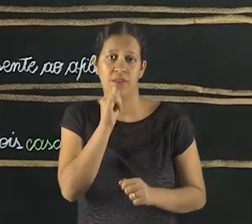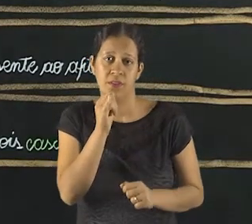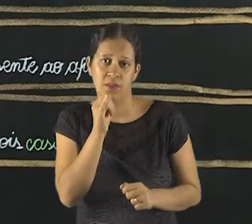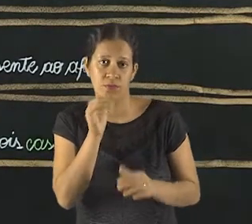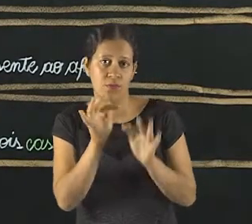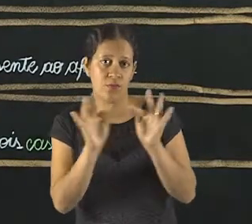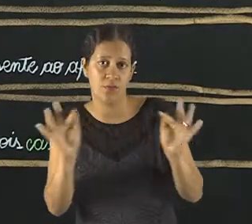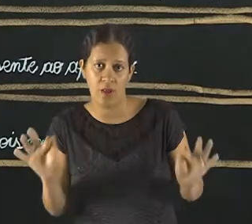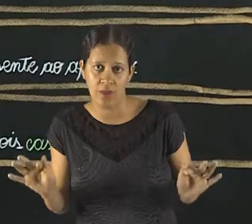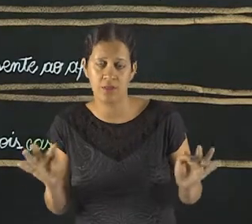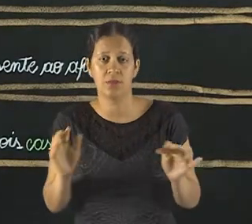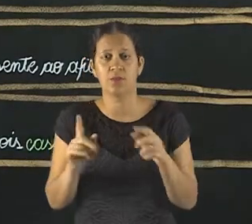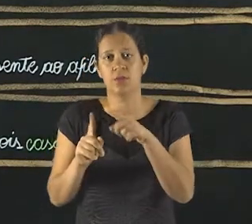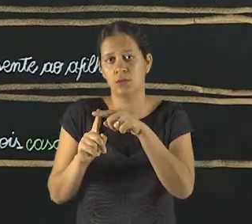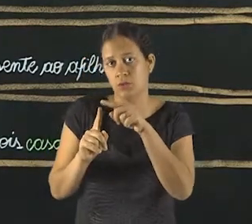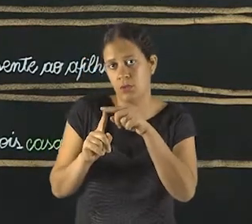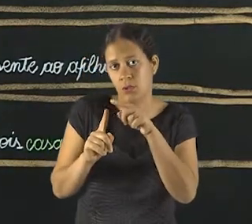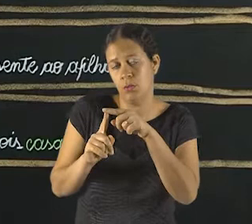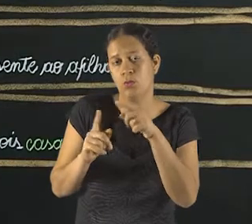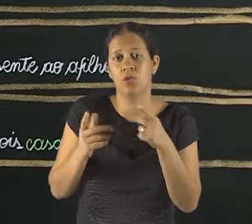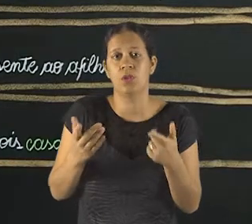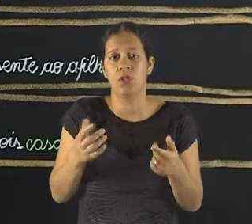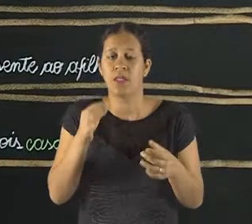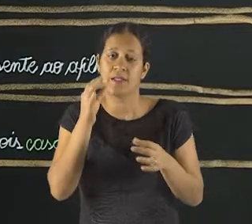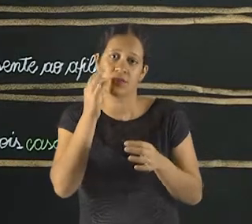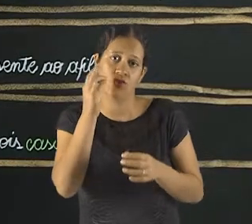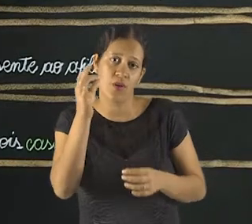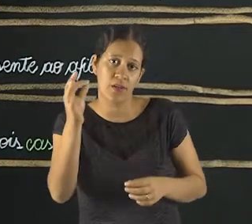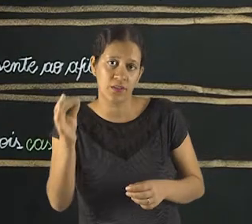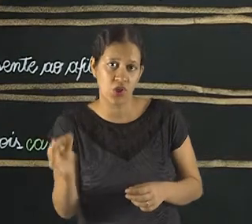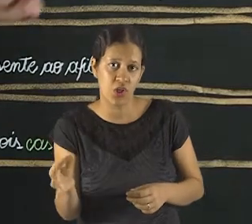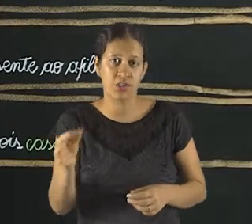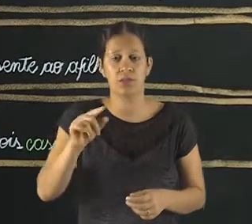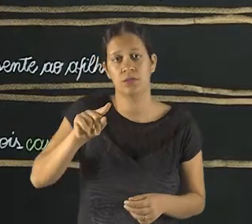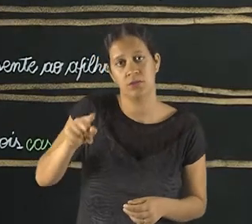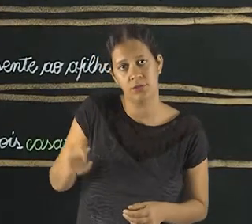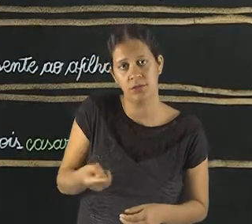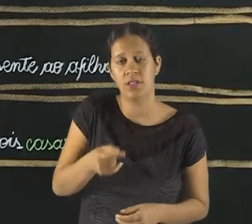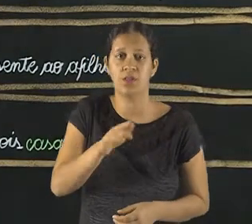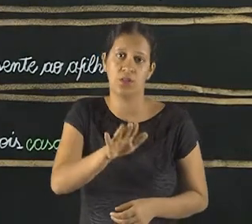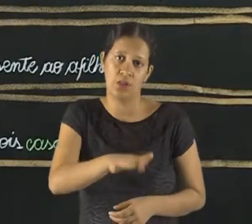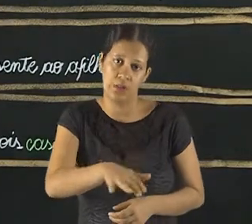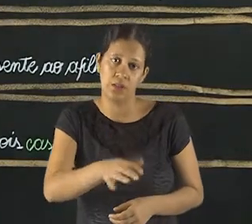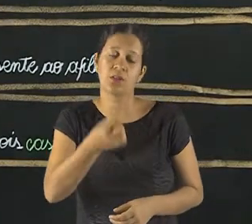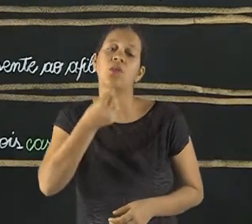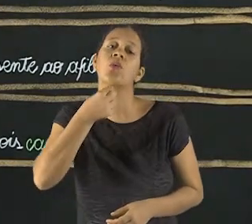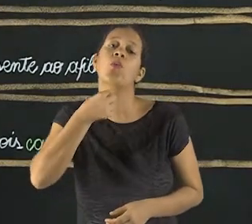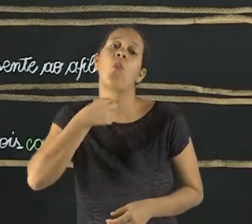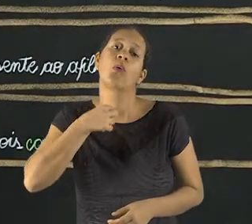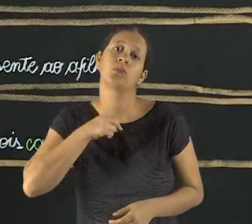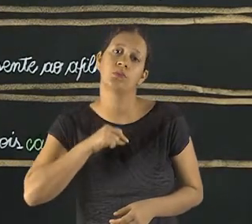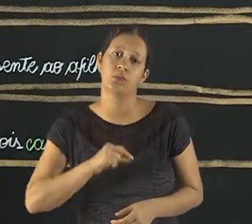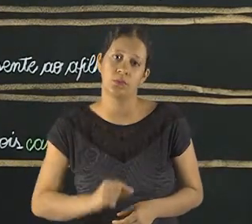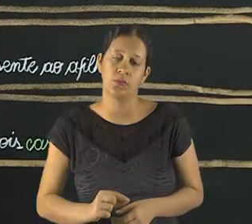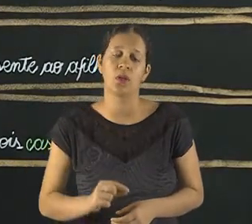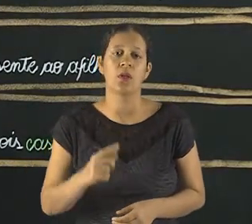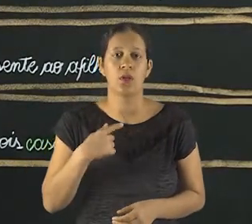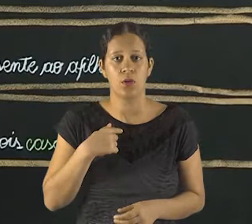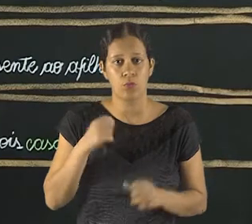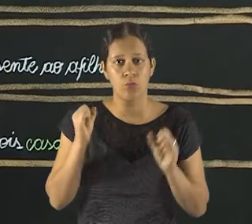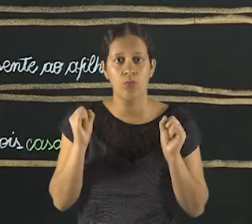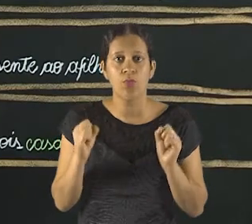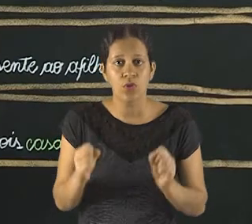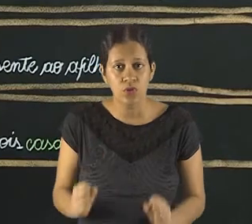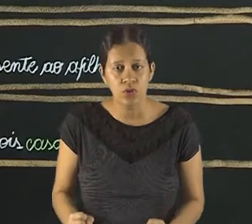construir, por exemplo, uma frase do tipo, uma oração do tipo, o chiclete, vírgula, a criança engoliu.